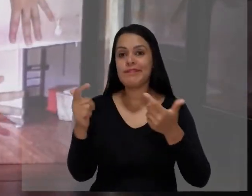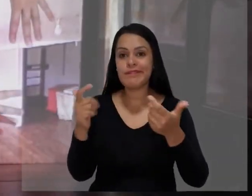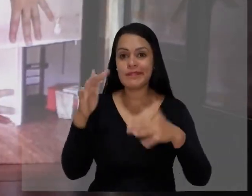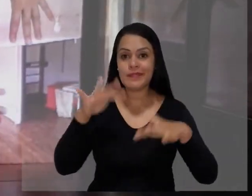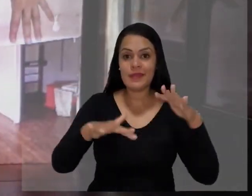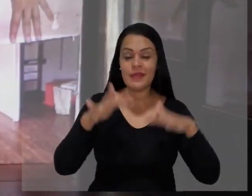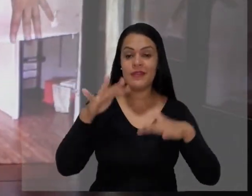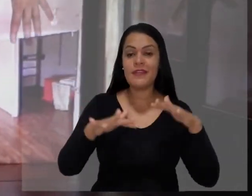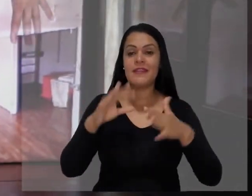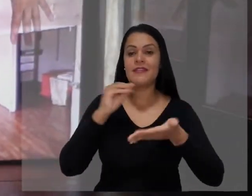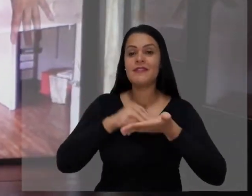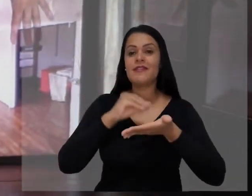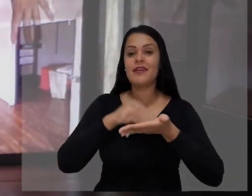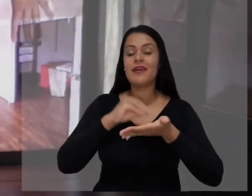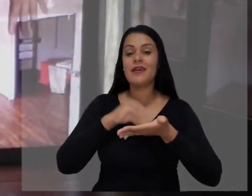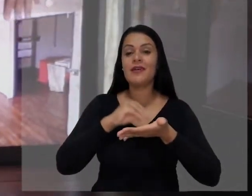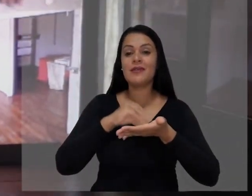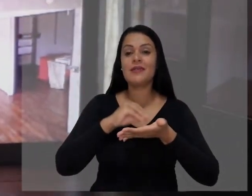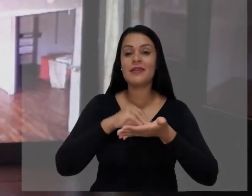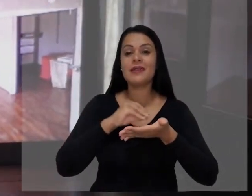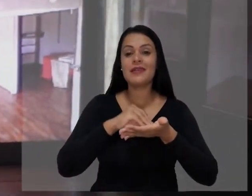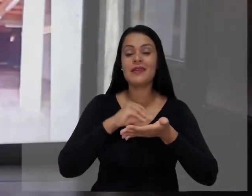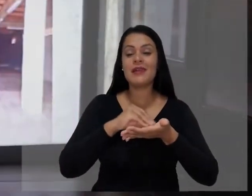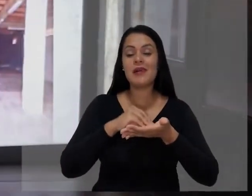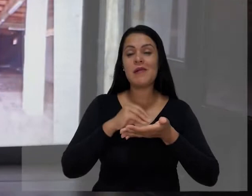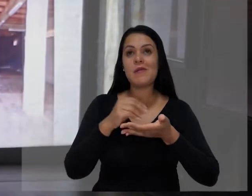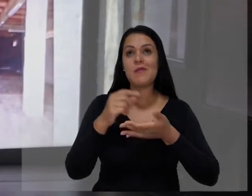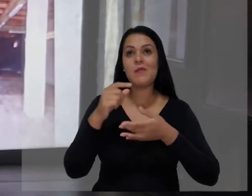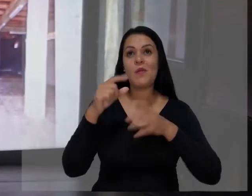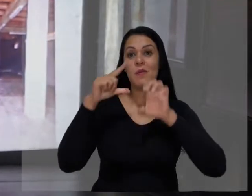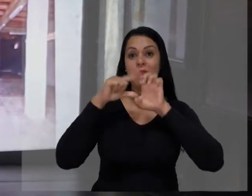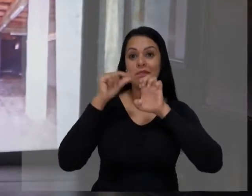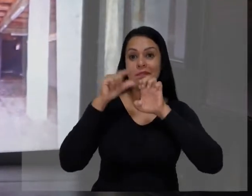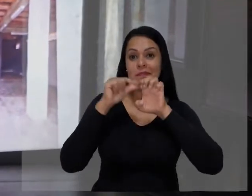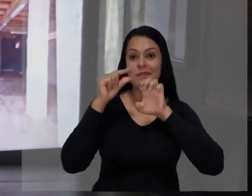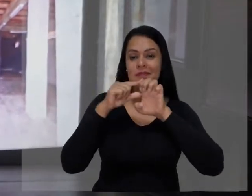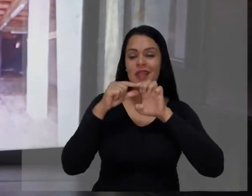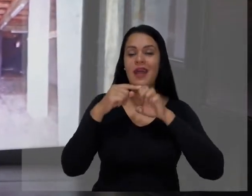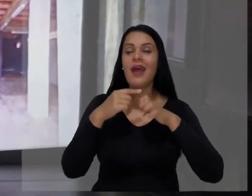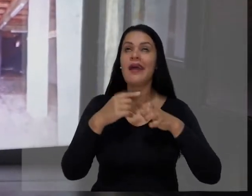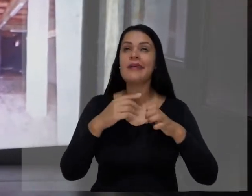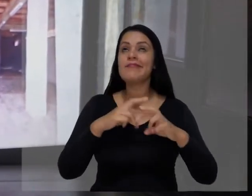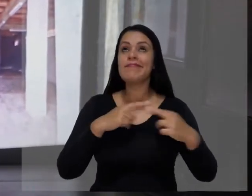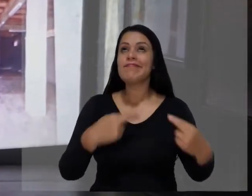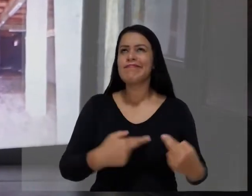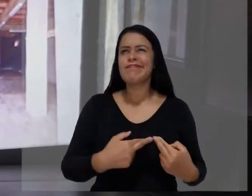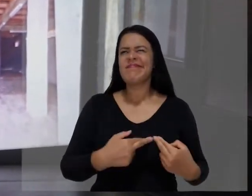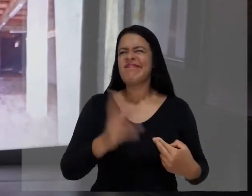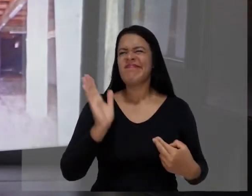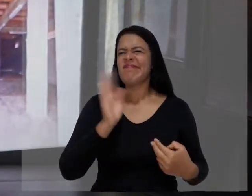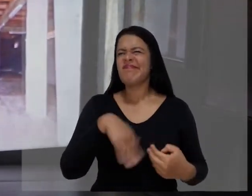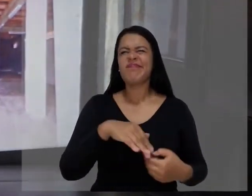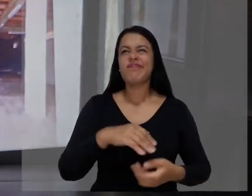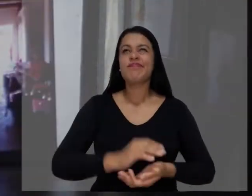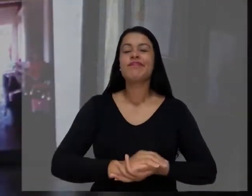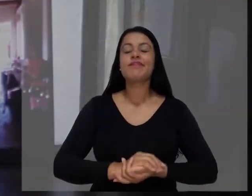Talvez esteja me faltando uma visão mais empreendedora e menos romântica.